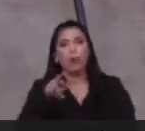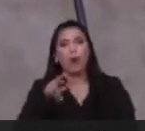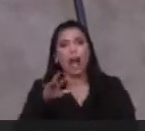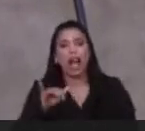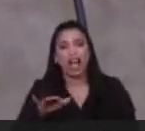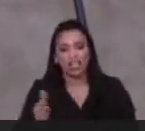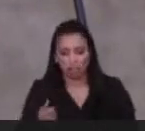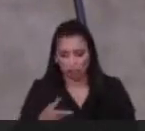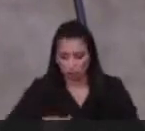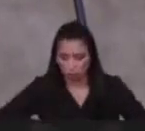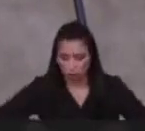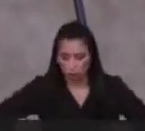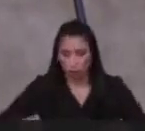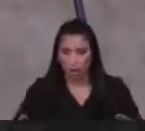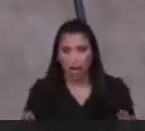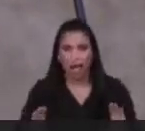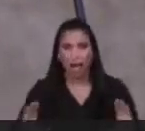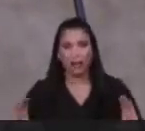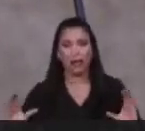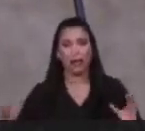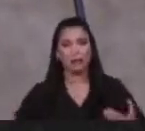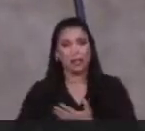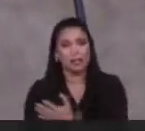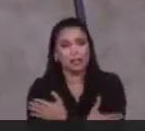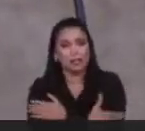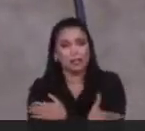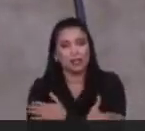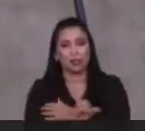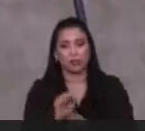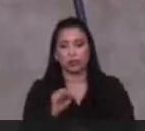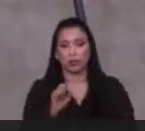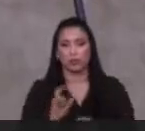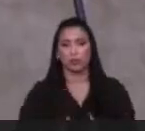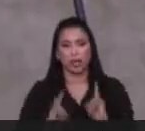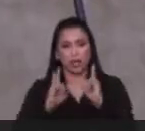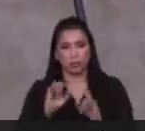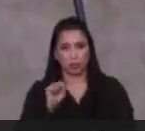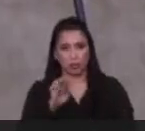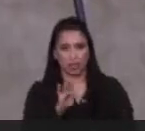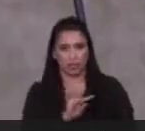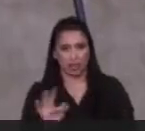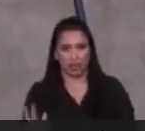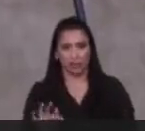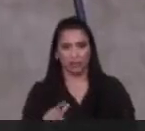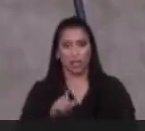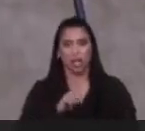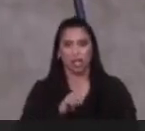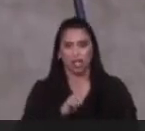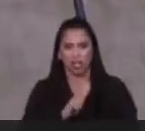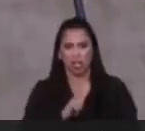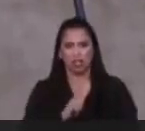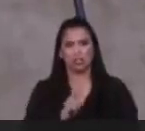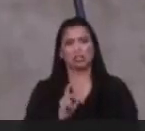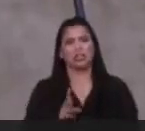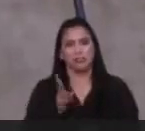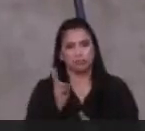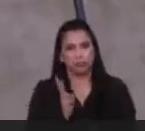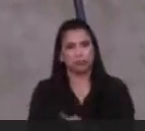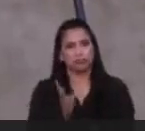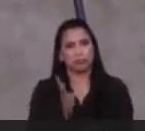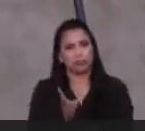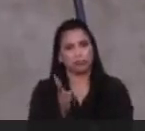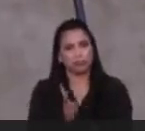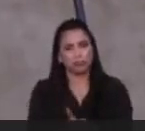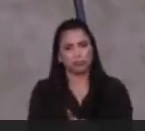praça. E na balada restou, repetirei sempre, nossa democracia,